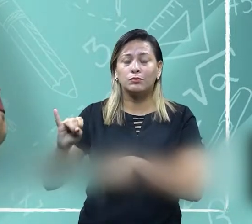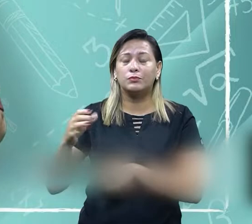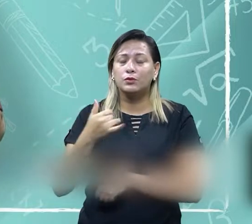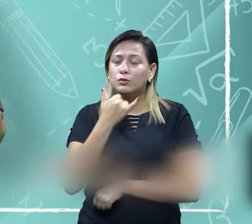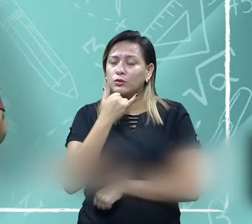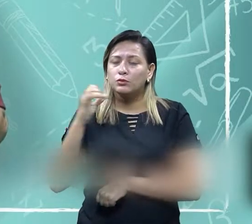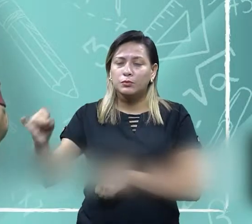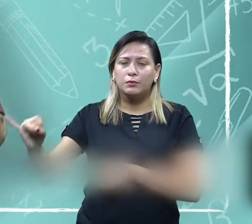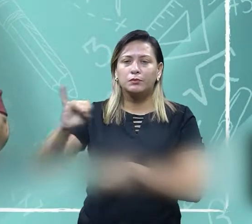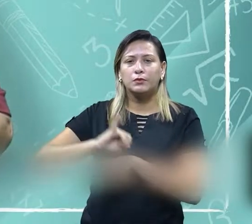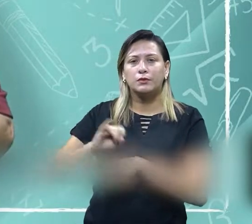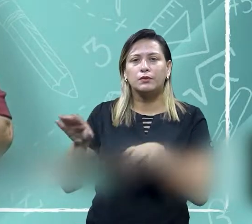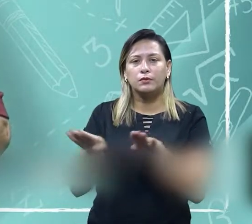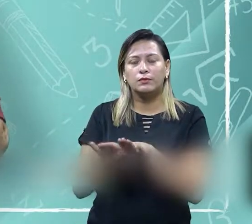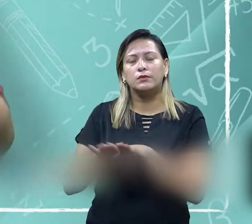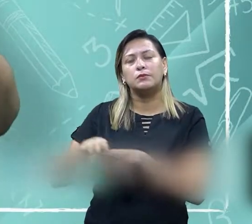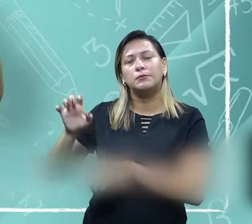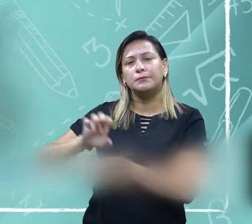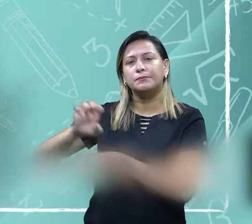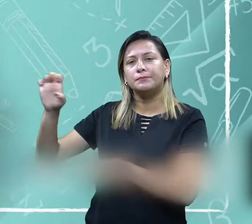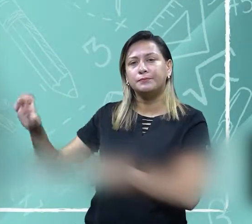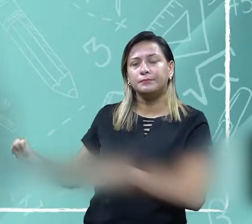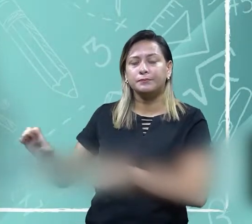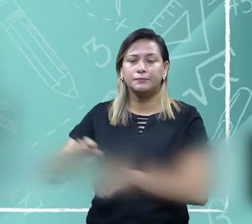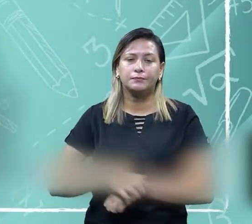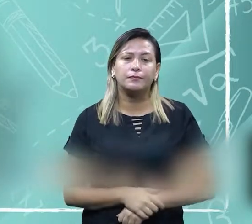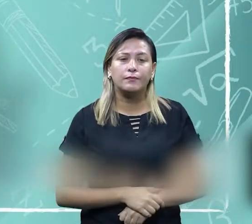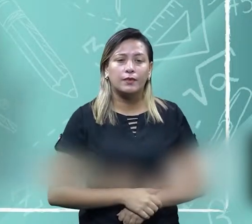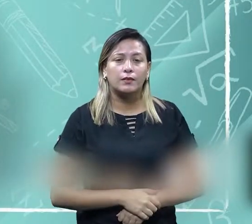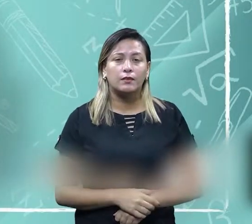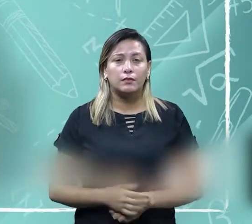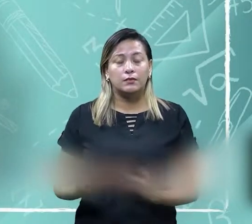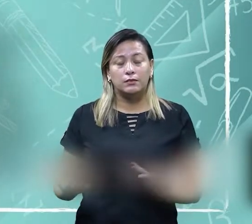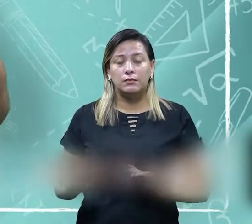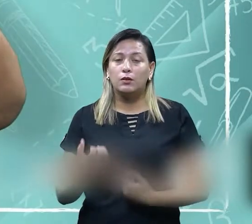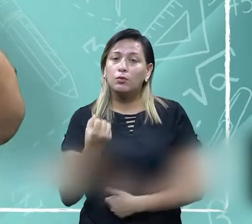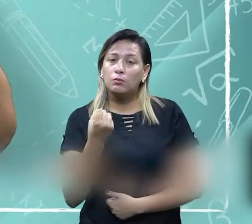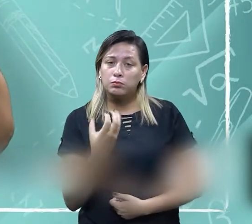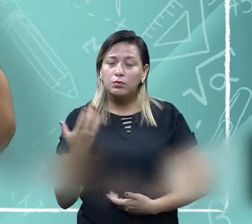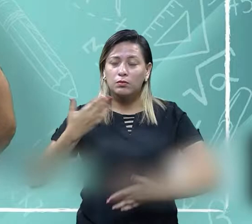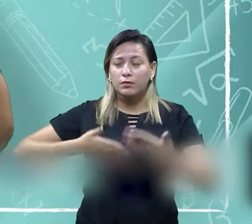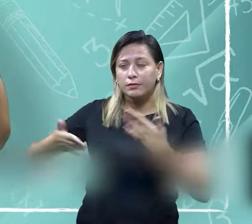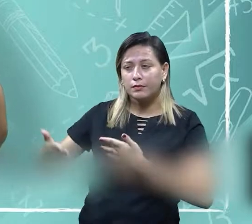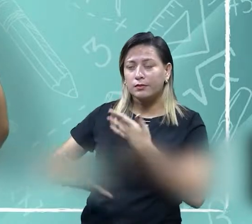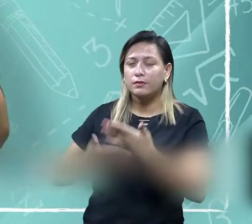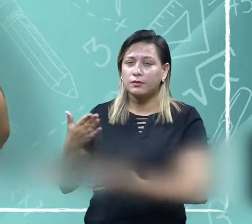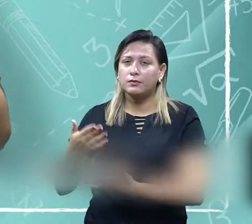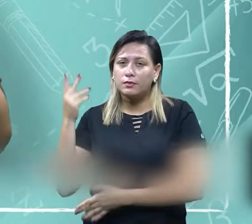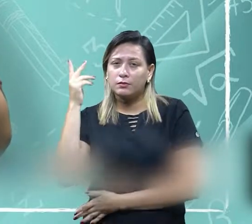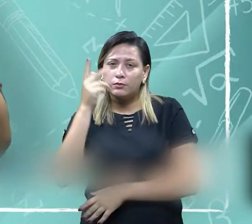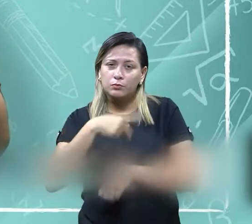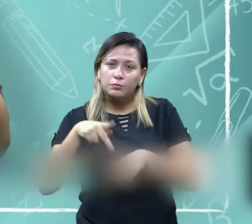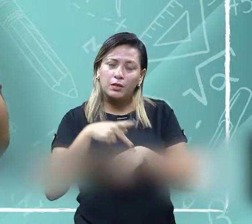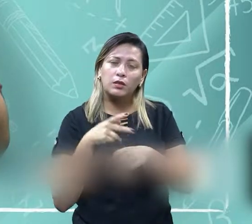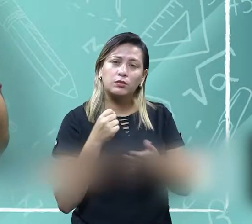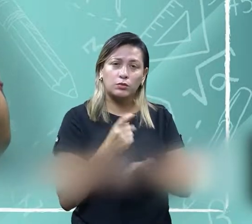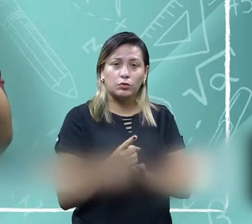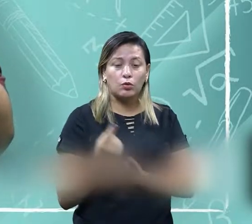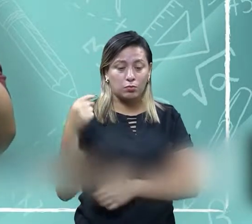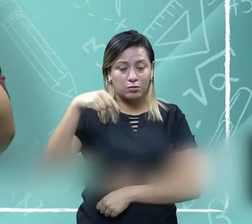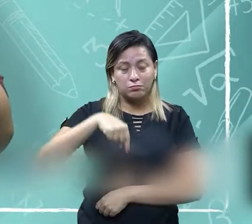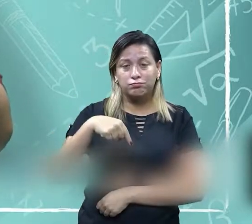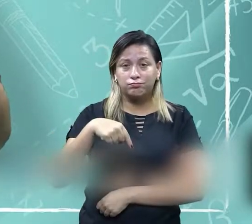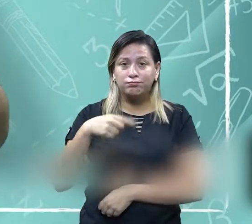entre países é extremamente importante, eu tenho um bom relacionamento com o país no qual compra produtos no meu